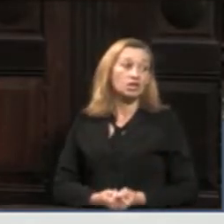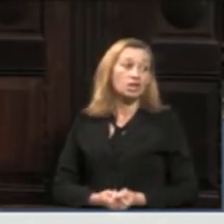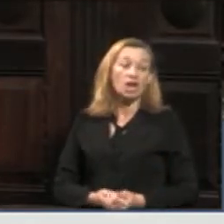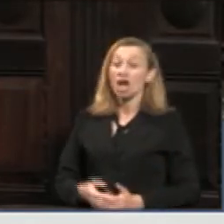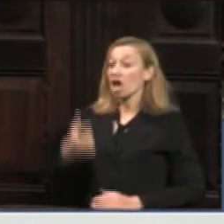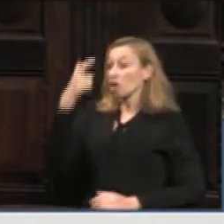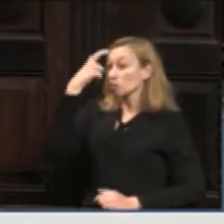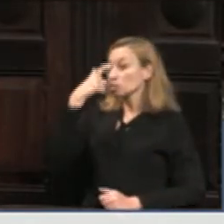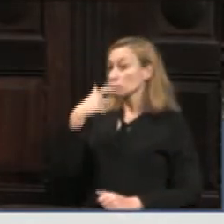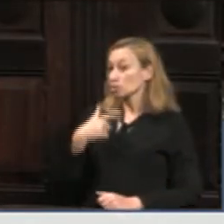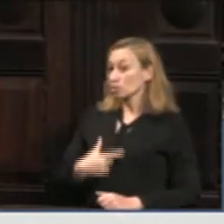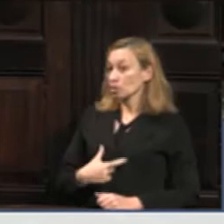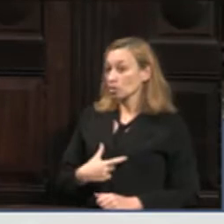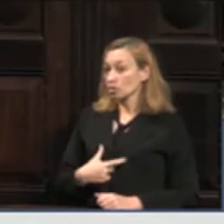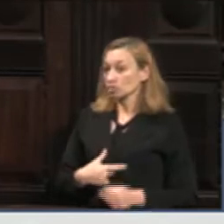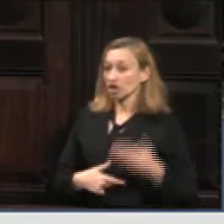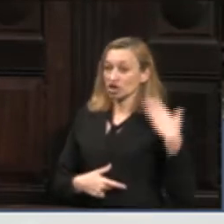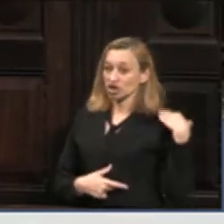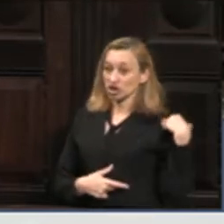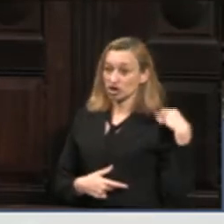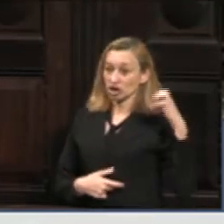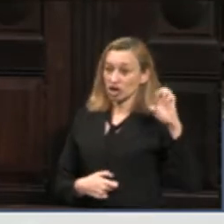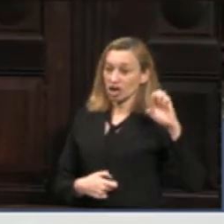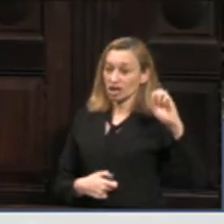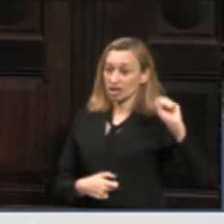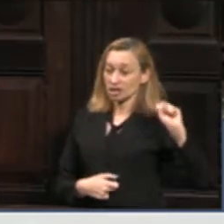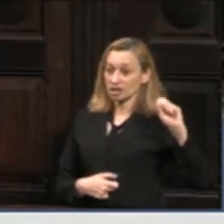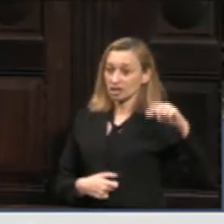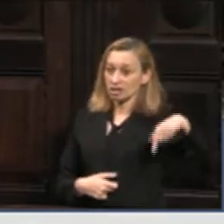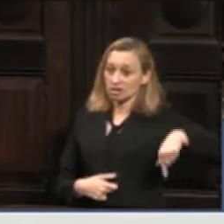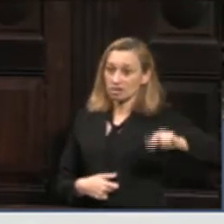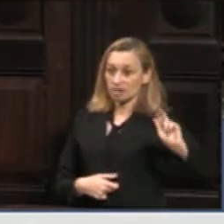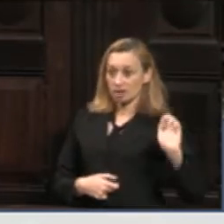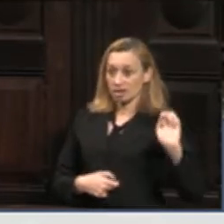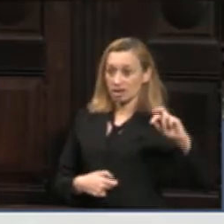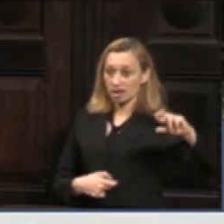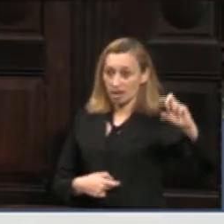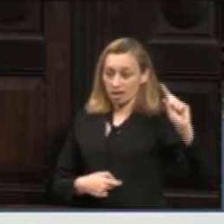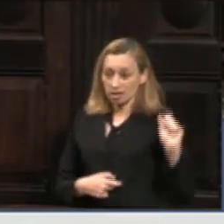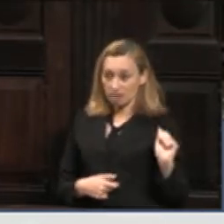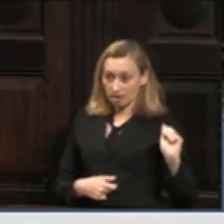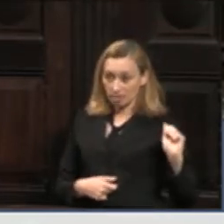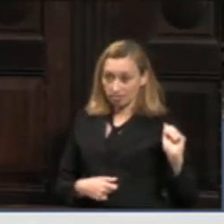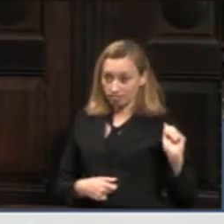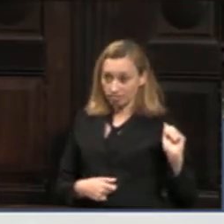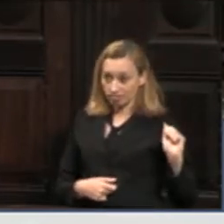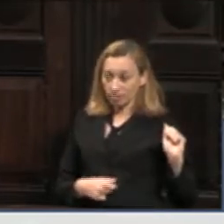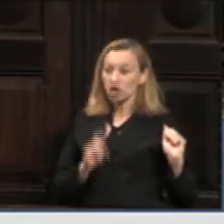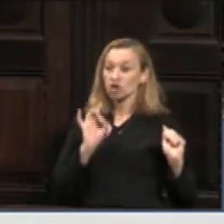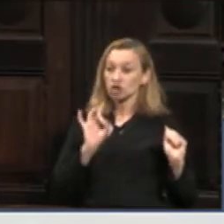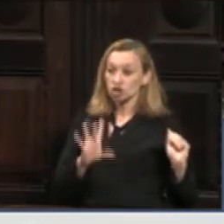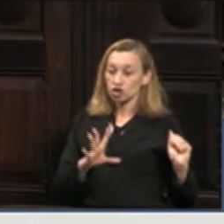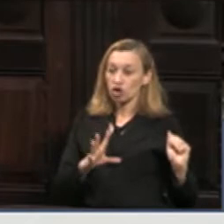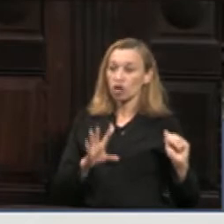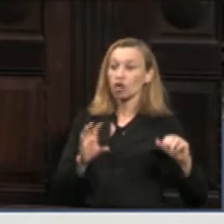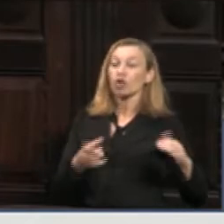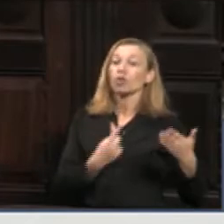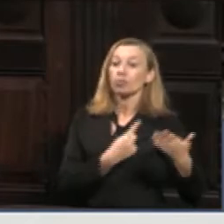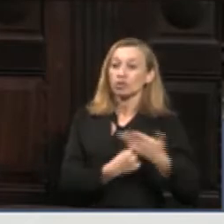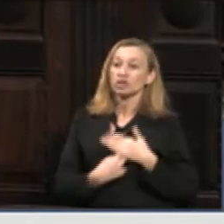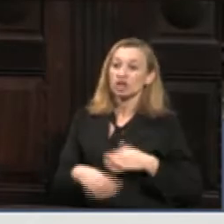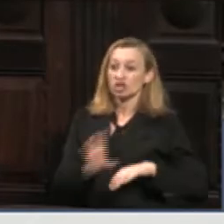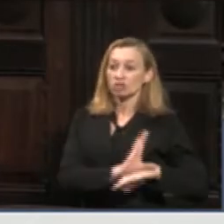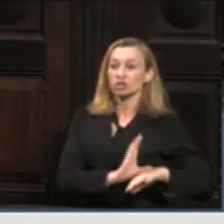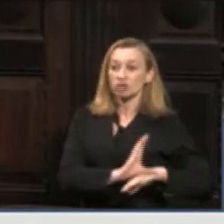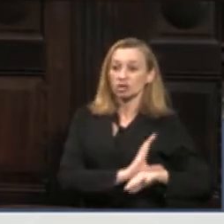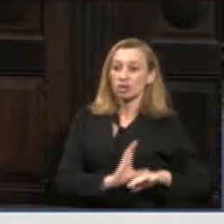esquerda. Há setores da esquerda que só defendem a Constituição para os seus.